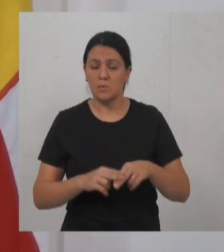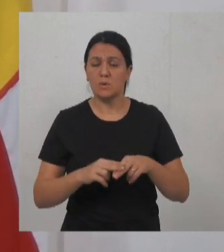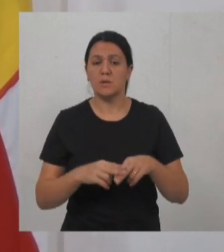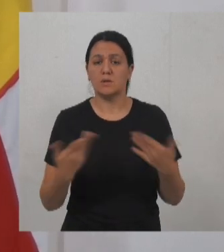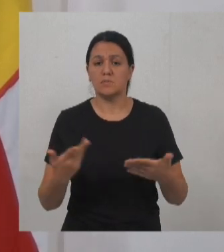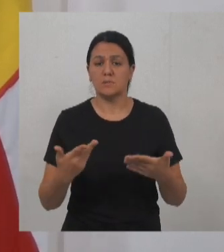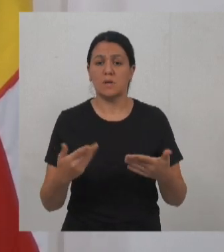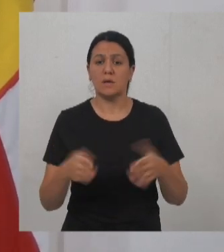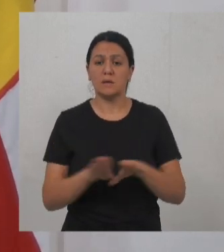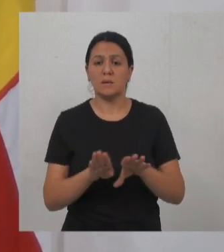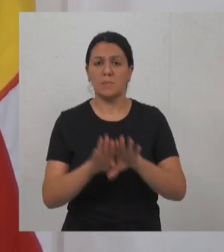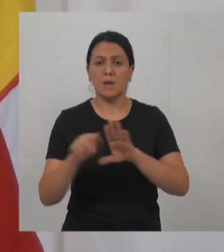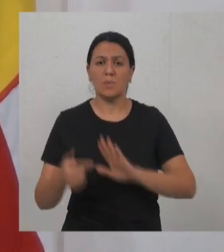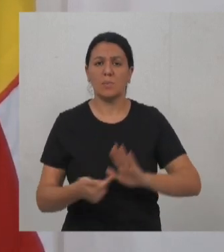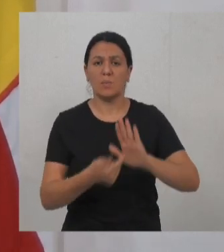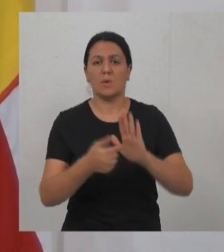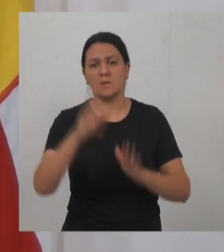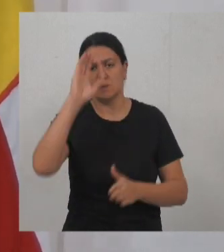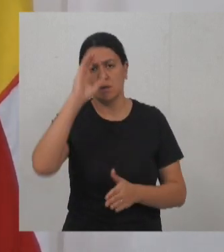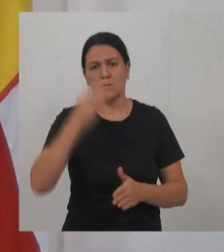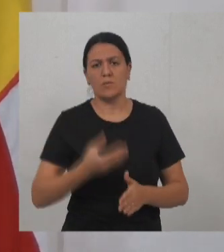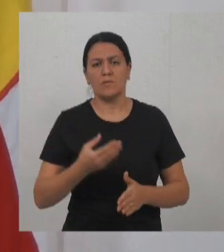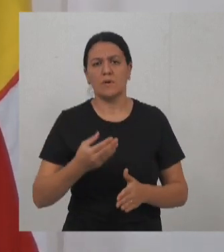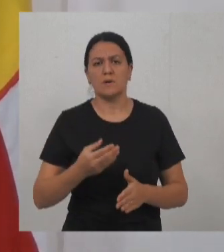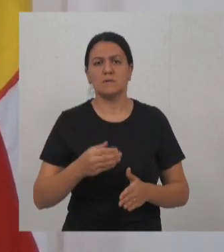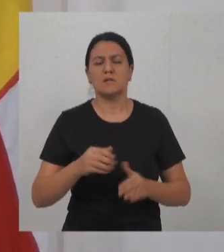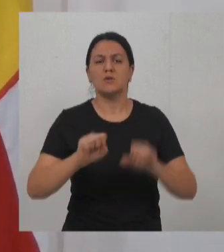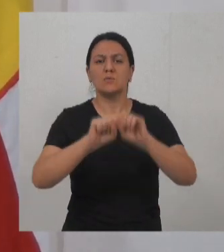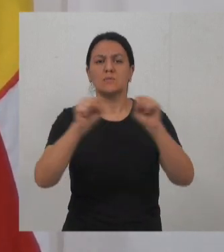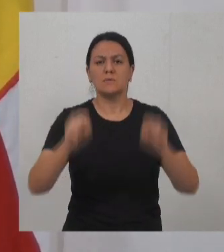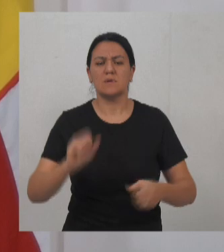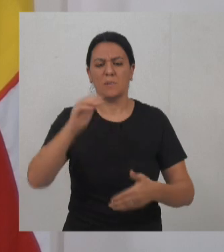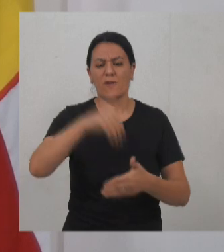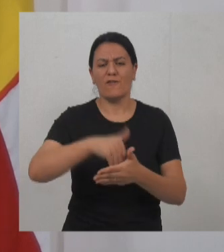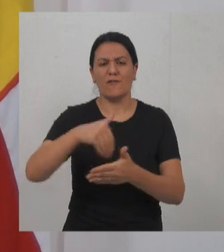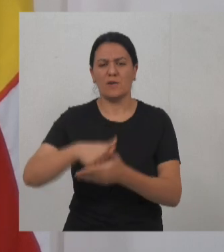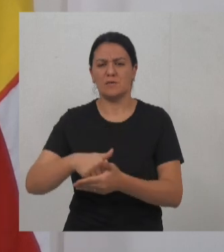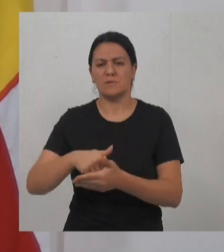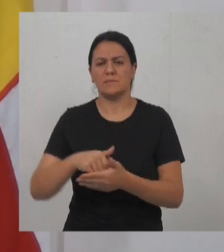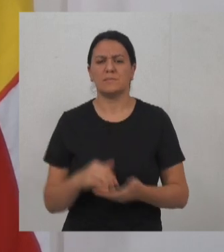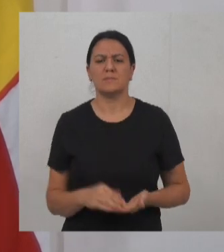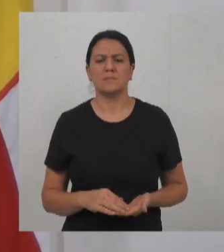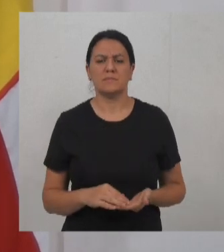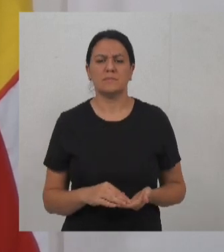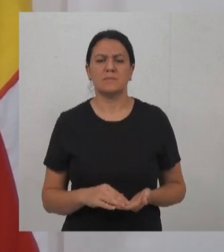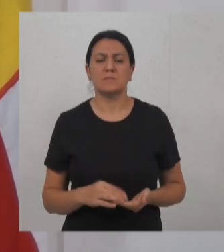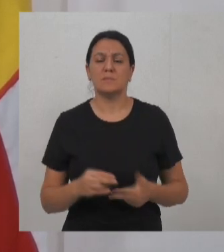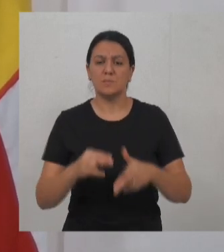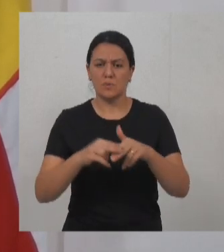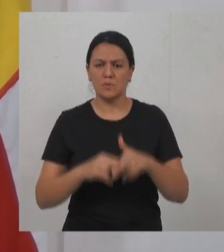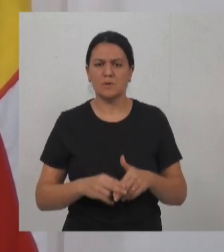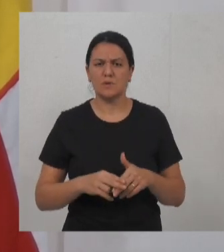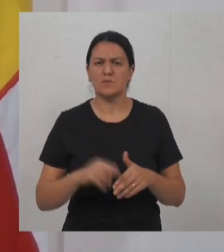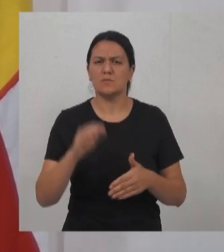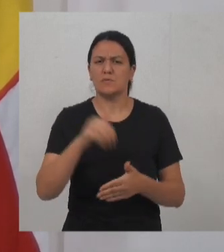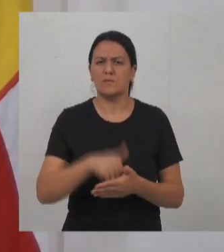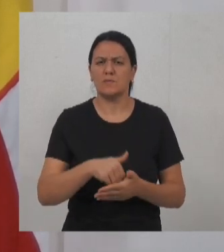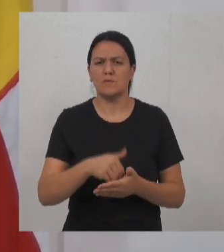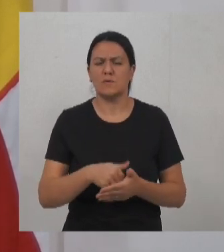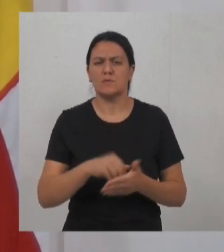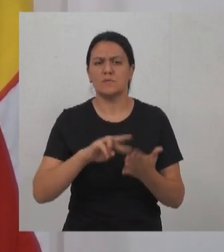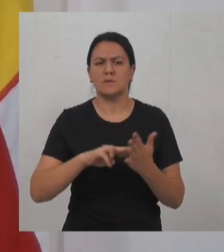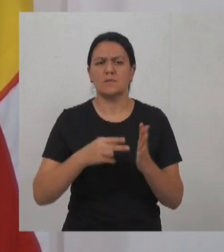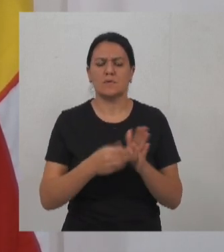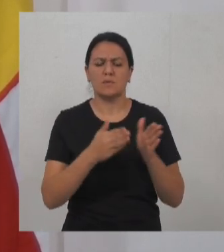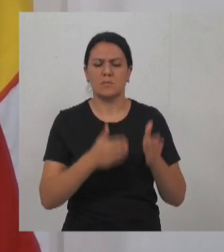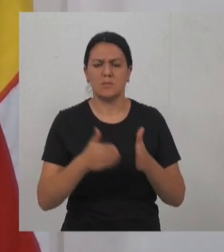eleitoral e no Estado Democrático de Direito. Como podem ver, a eleição é um processo que se estende